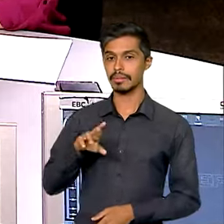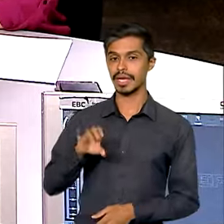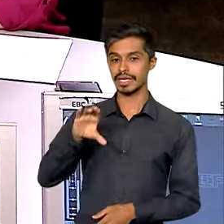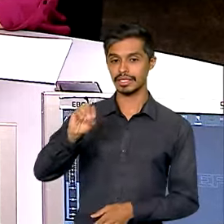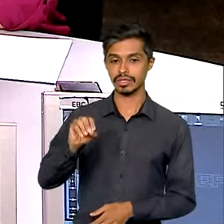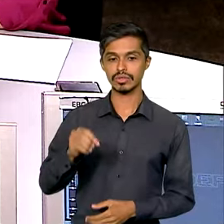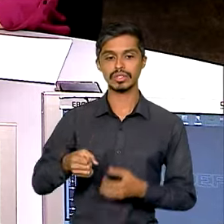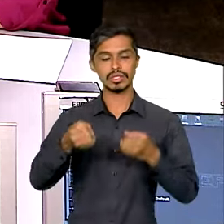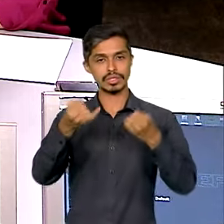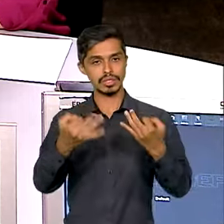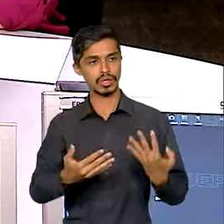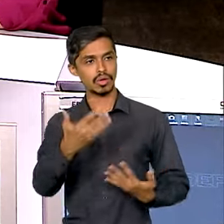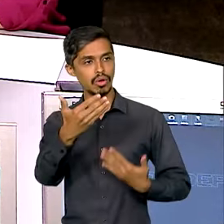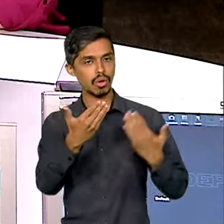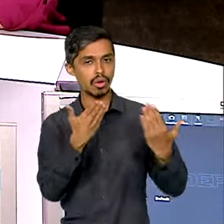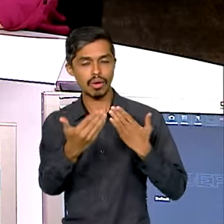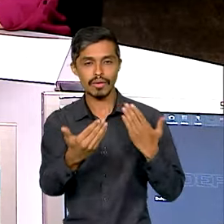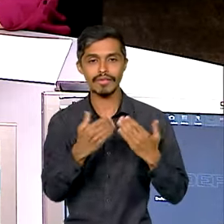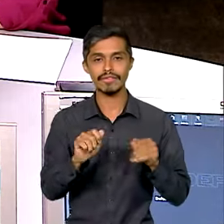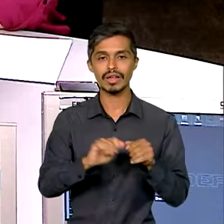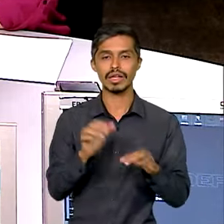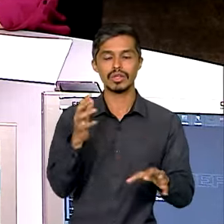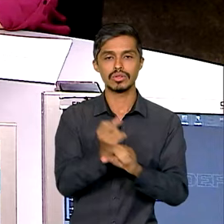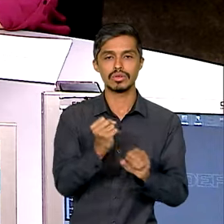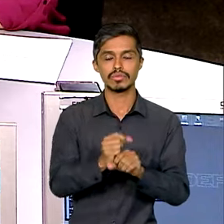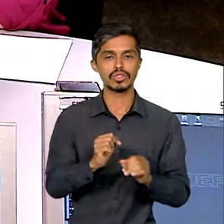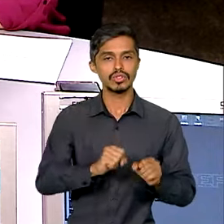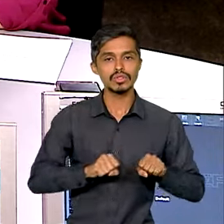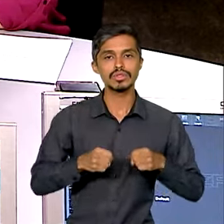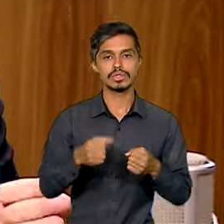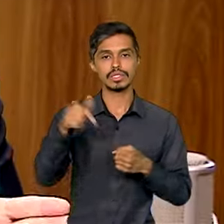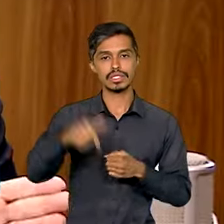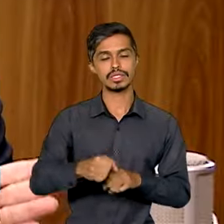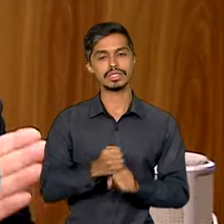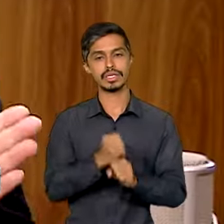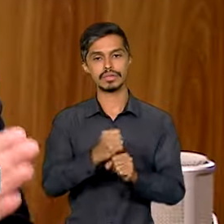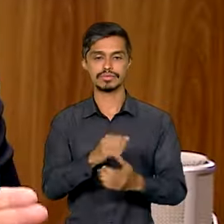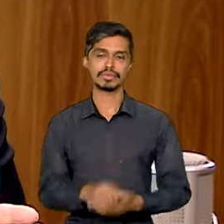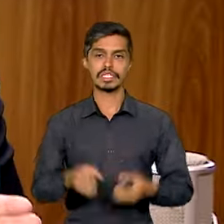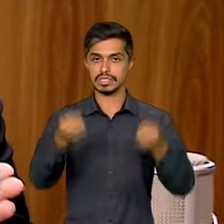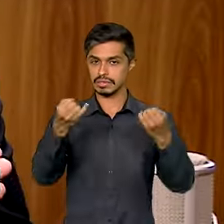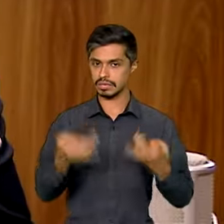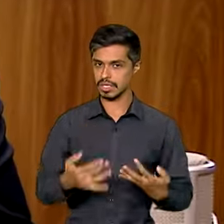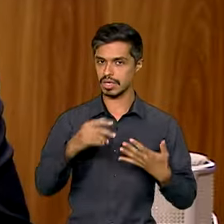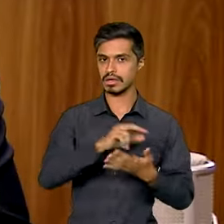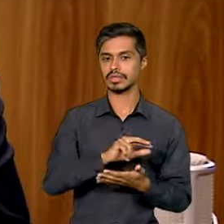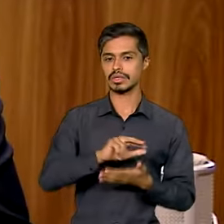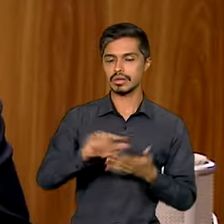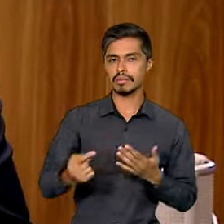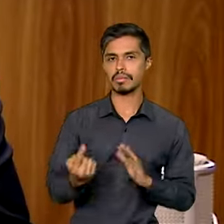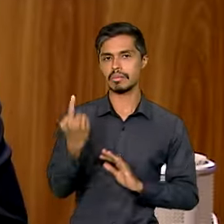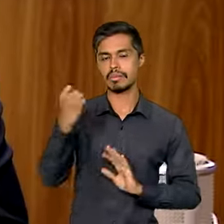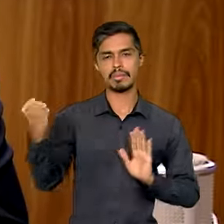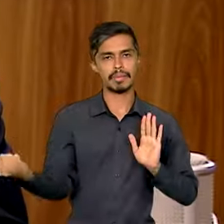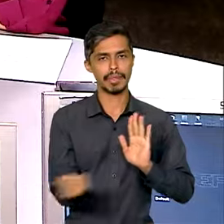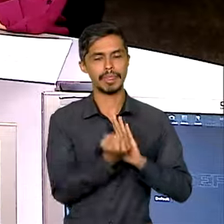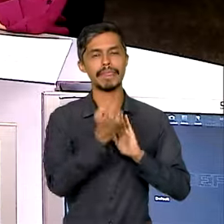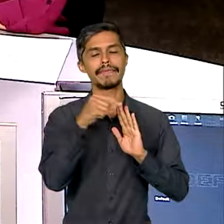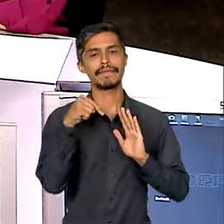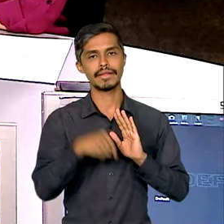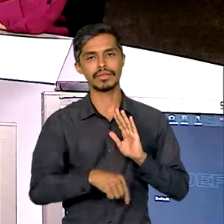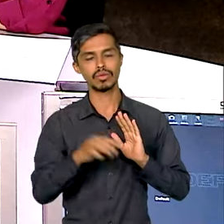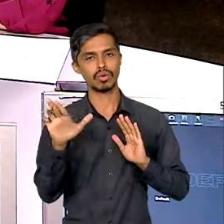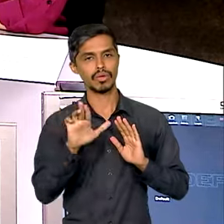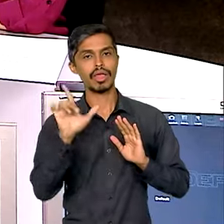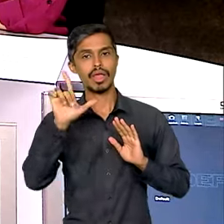Macedo iniciou a conversa fazendo um balanço das ações desse ano e disse que uma das marcas do governo Lula é